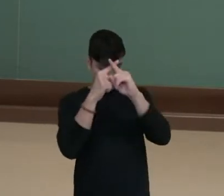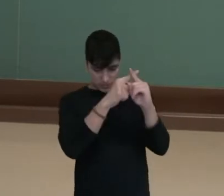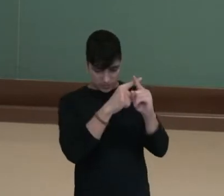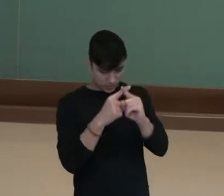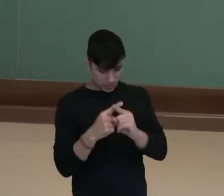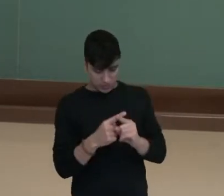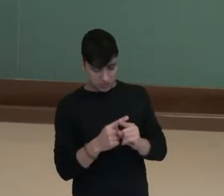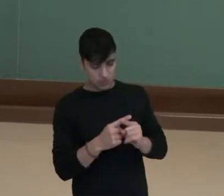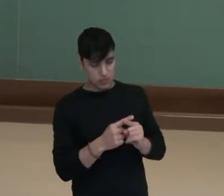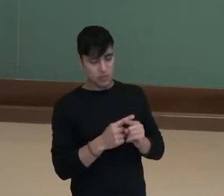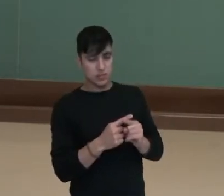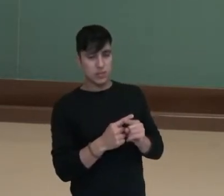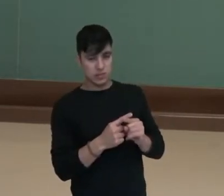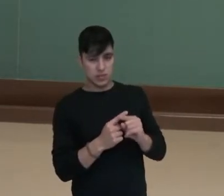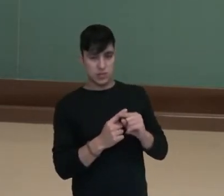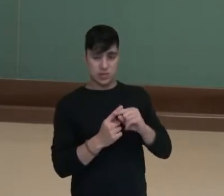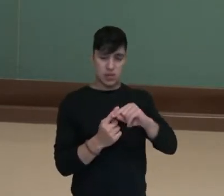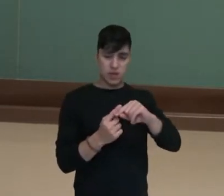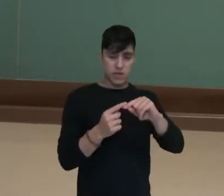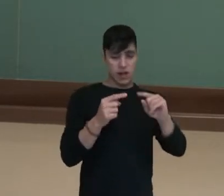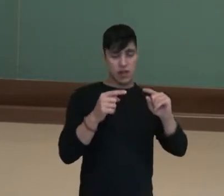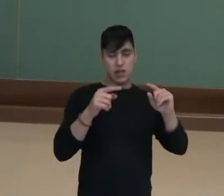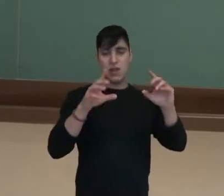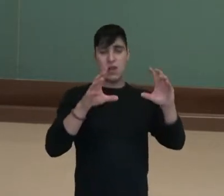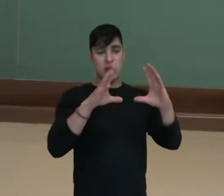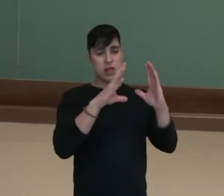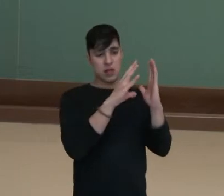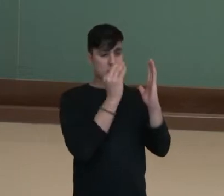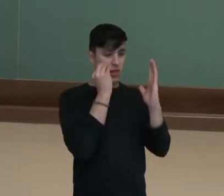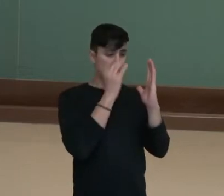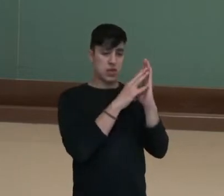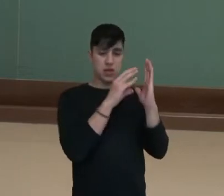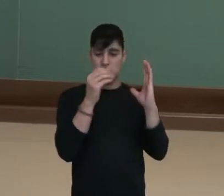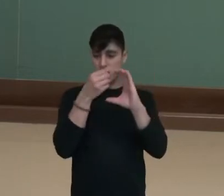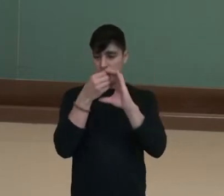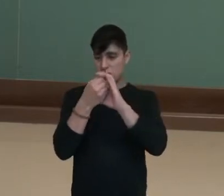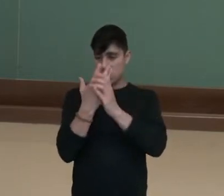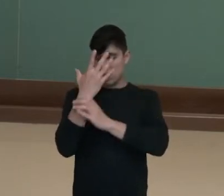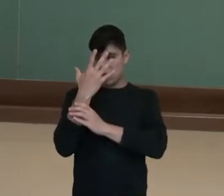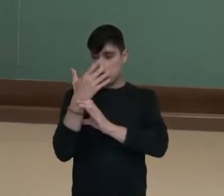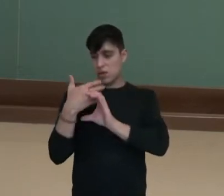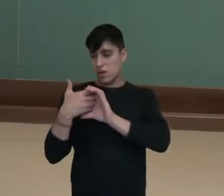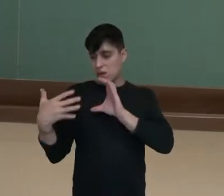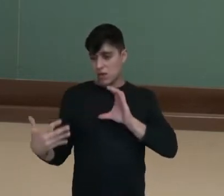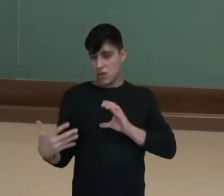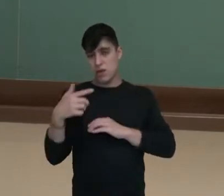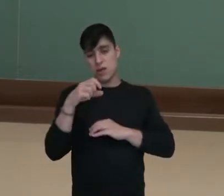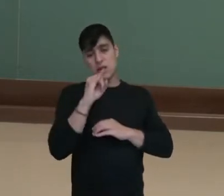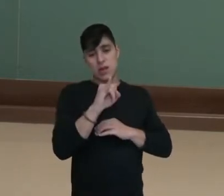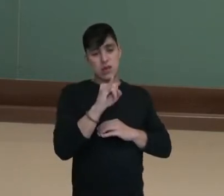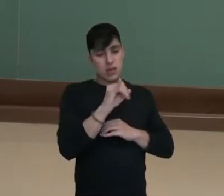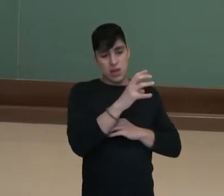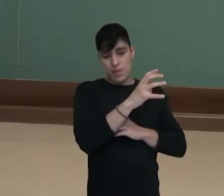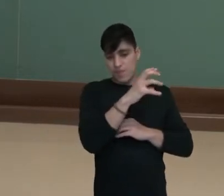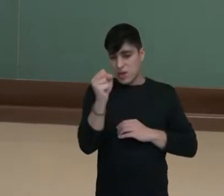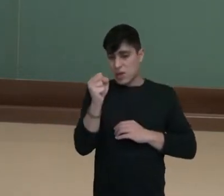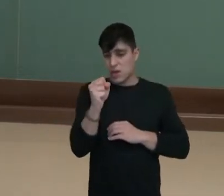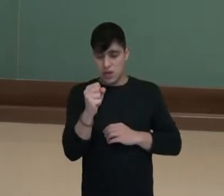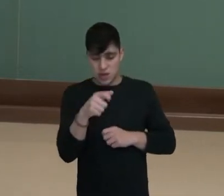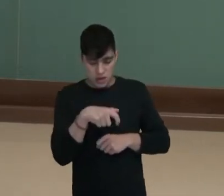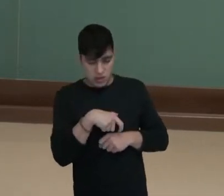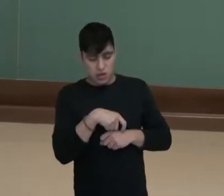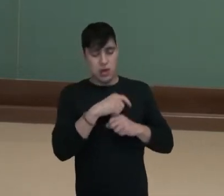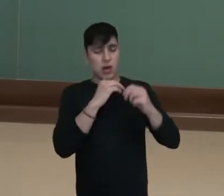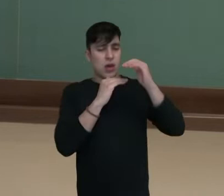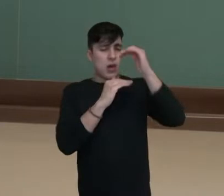uma leitura disso para poder fazer a característica. Se eu tenho um problema na escrita, né, nessa